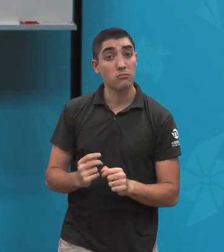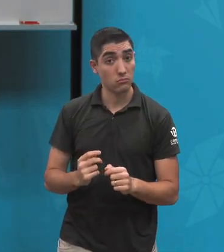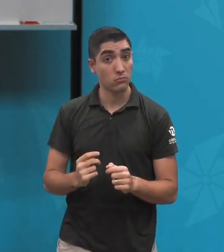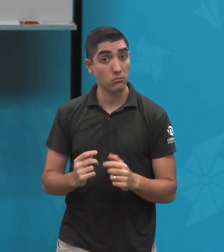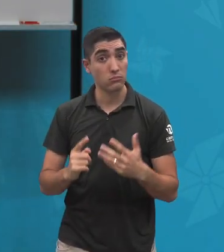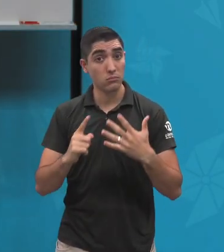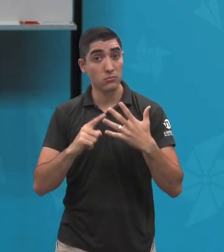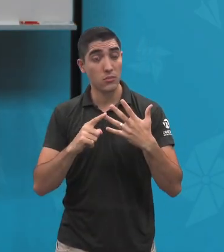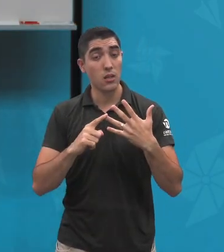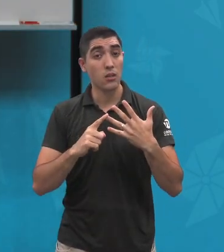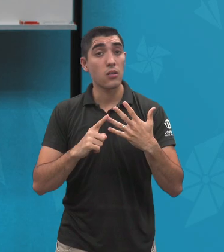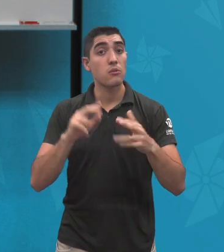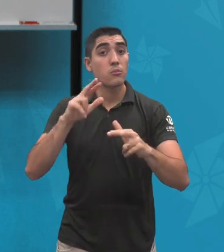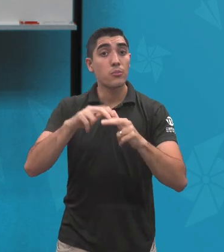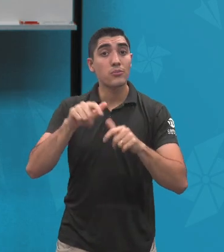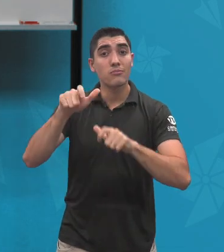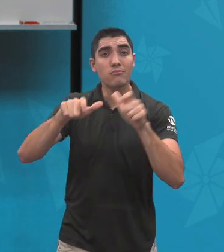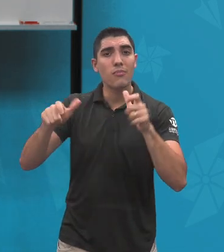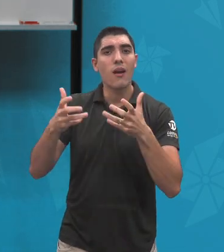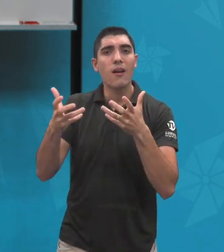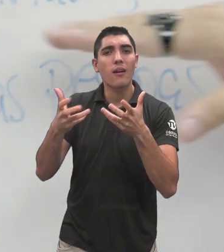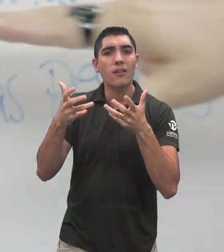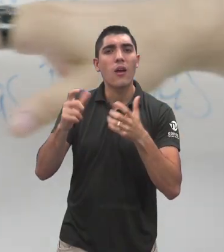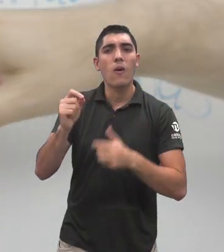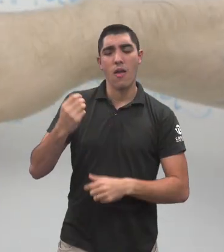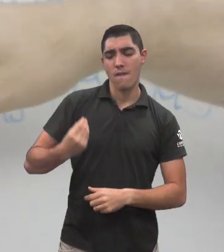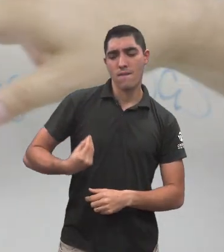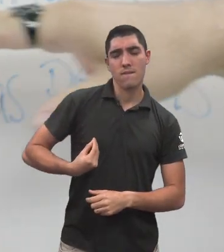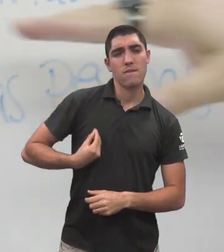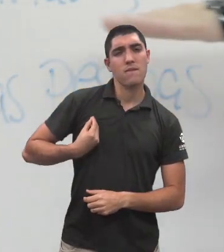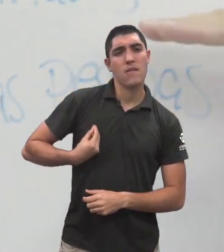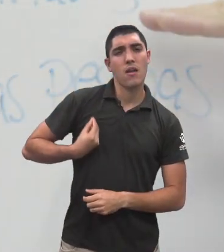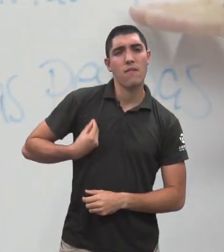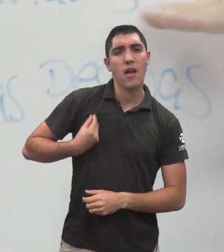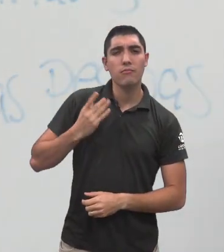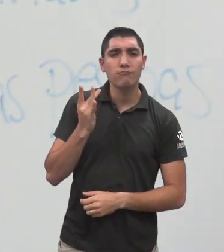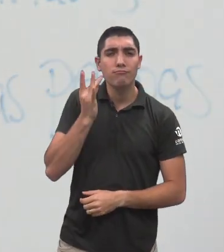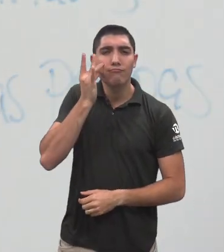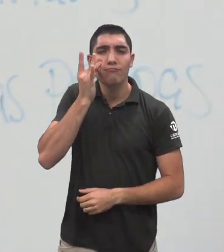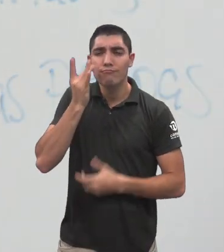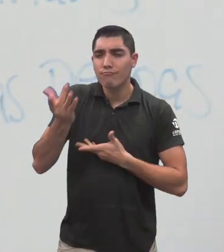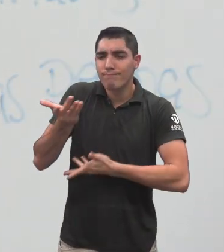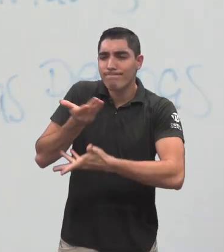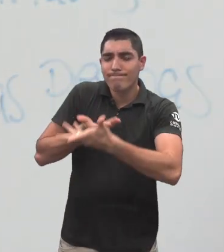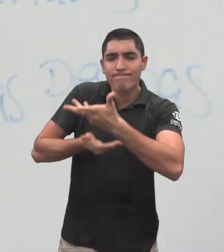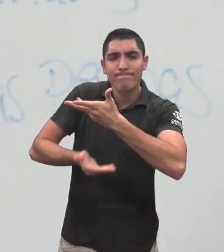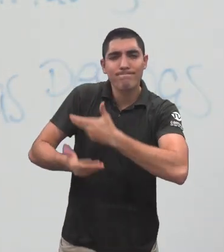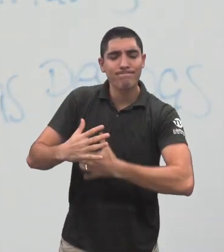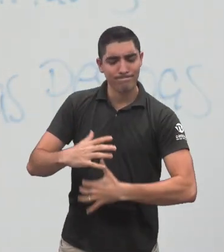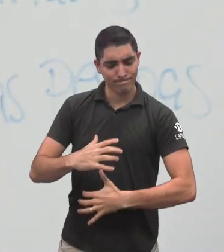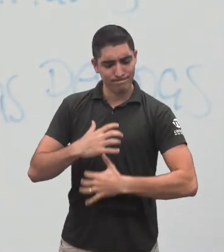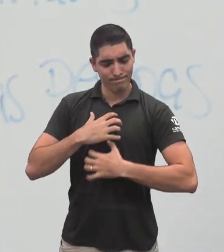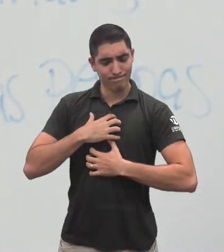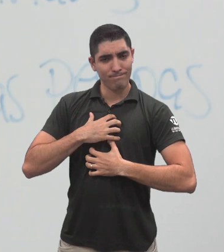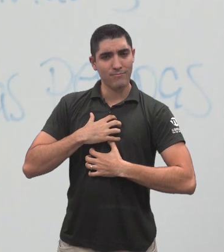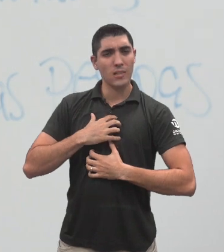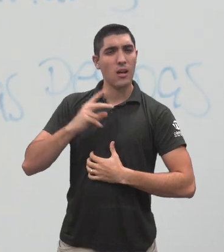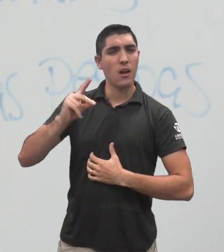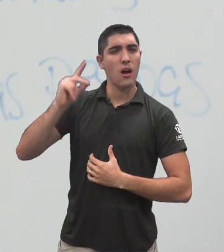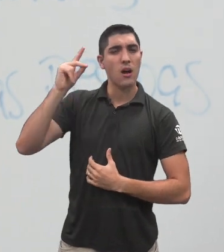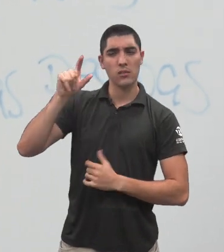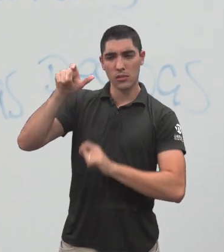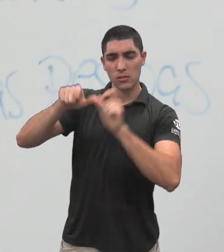daí, uma busca de vivências concretas das grandes virtudes que eram